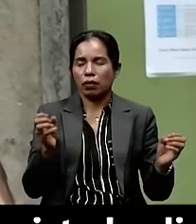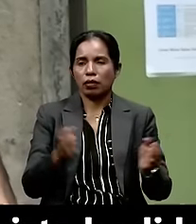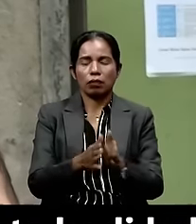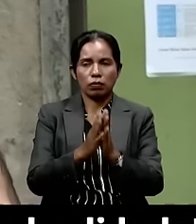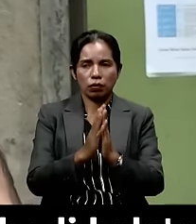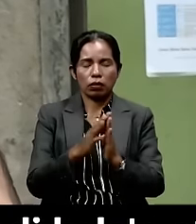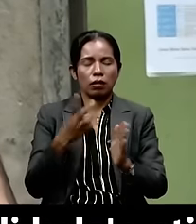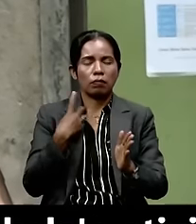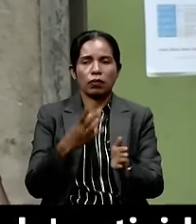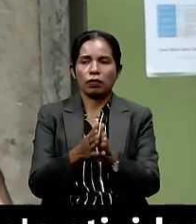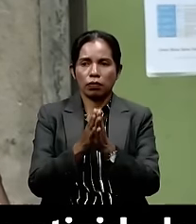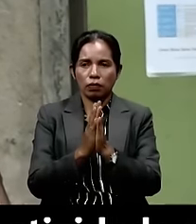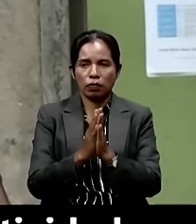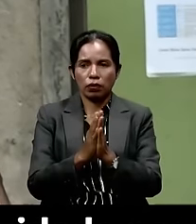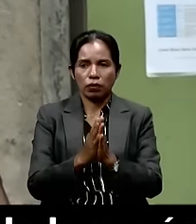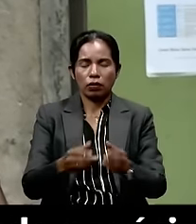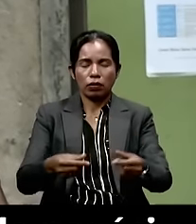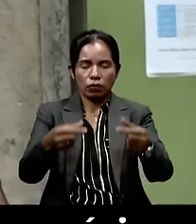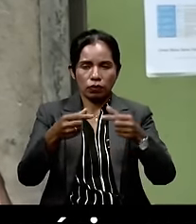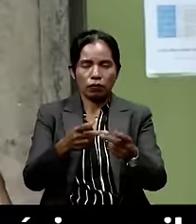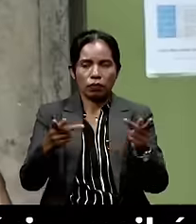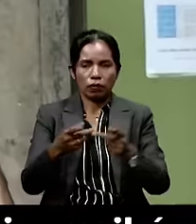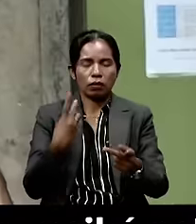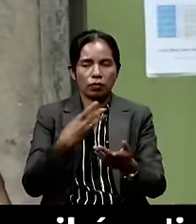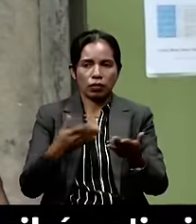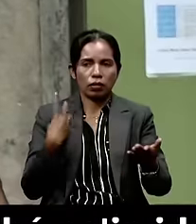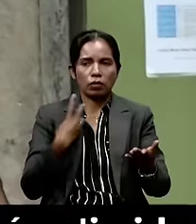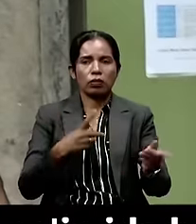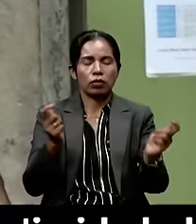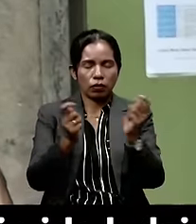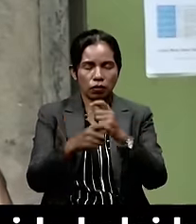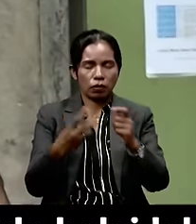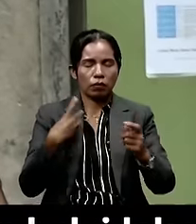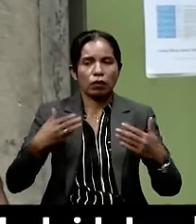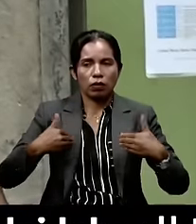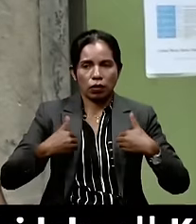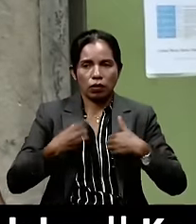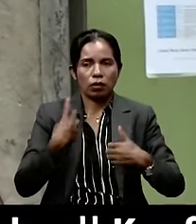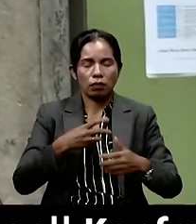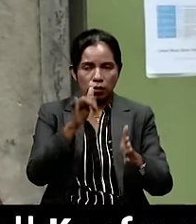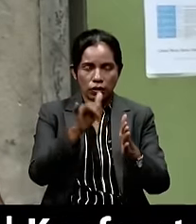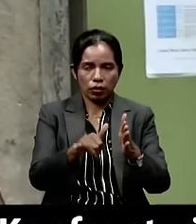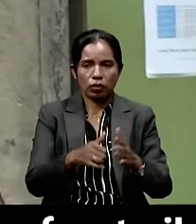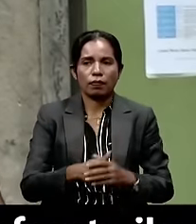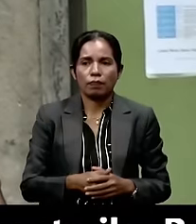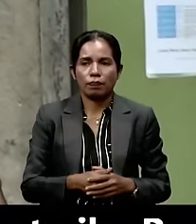ami husu deit ma be fofati noan material noan par troka neti ki ami ne kole ne dane mo hori ami hela ida ne